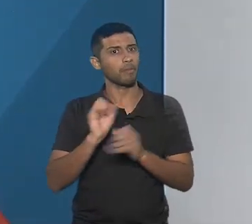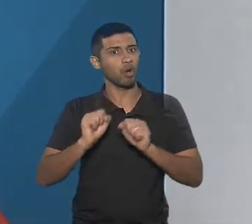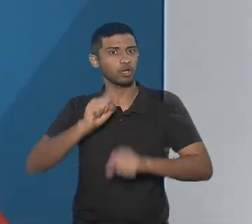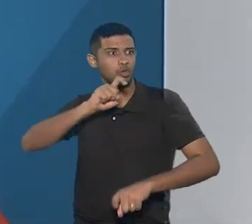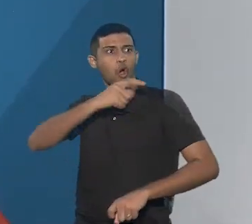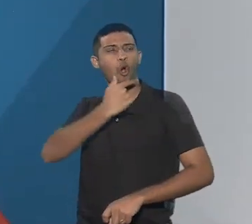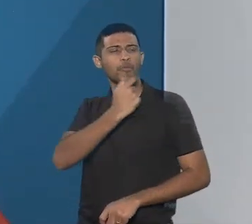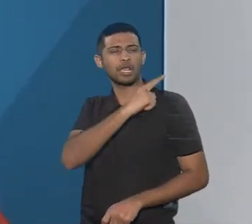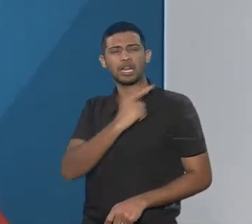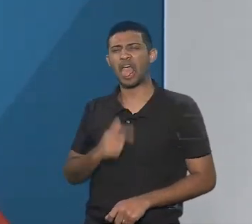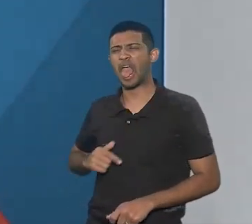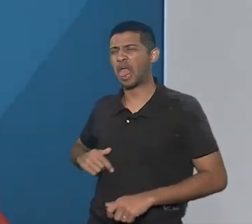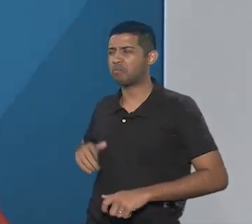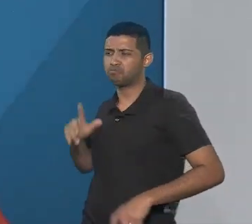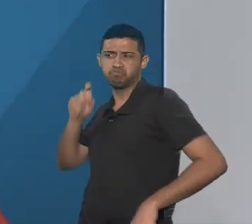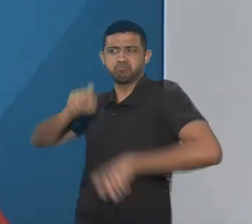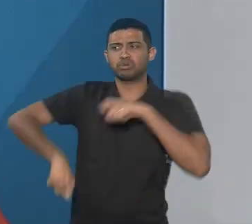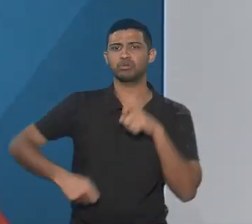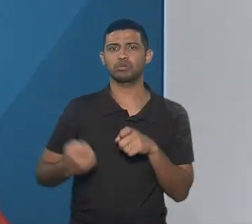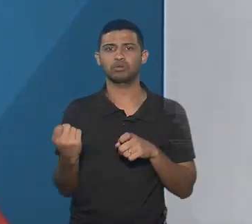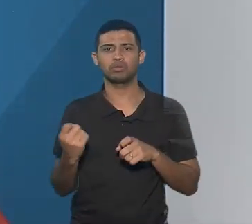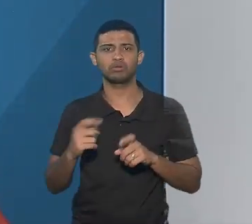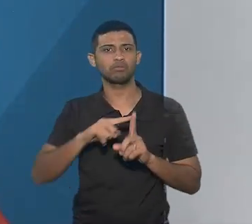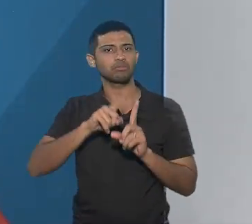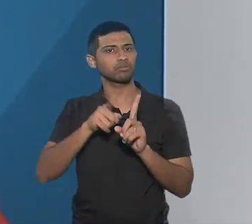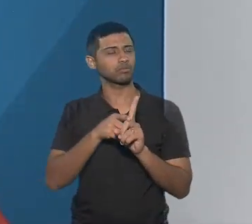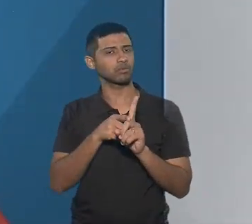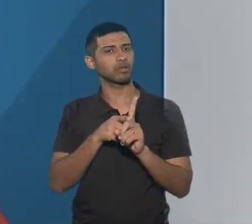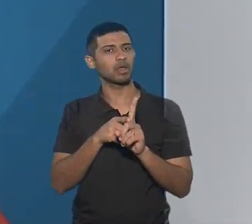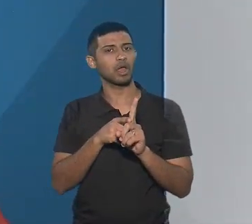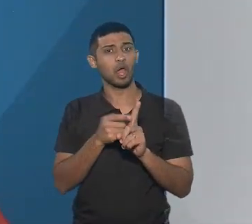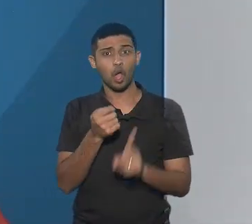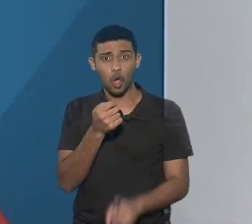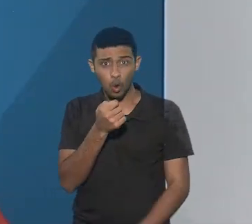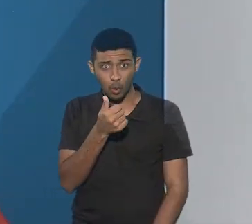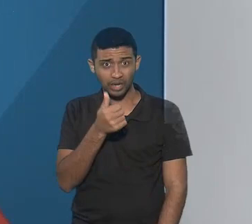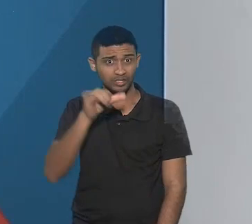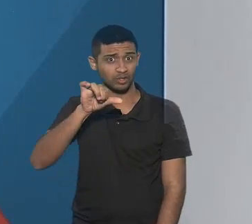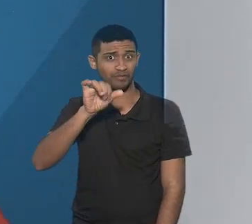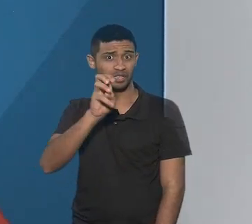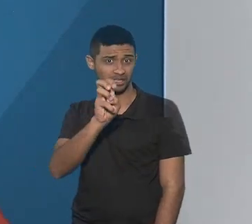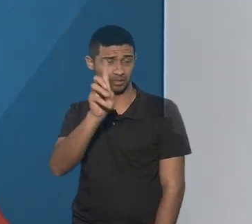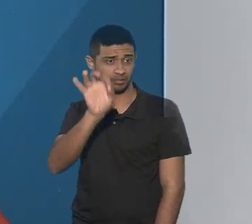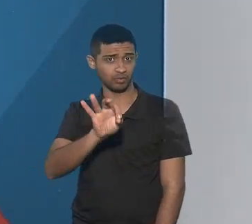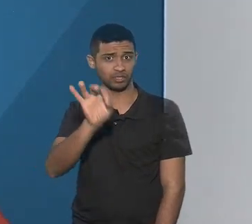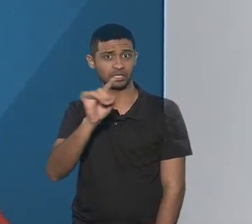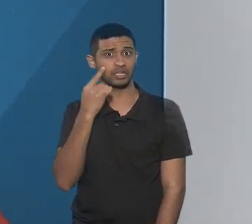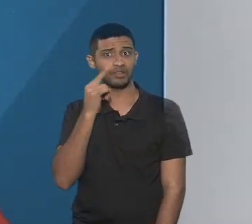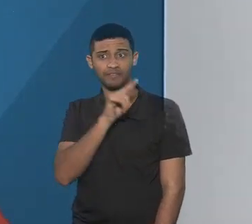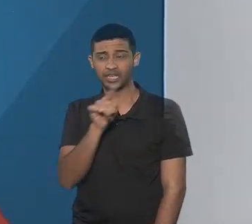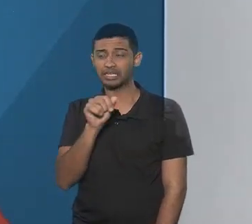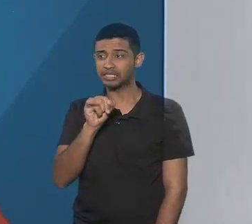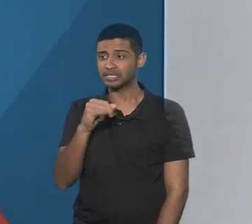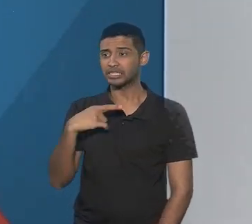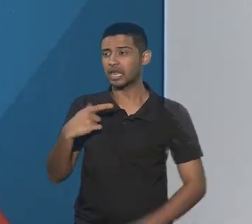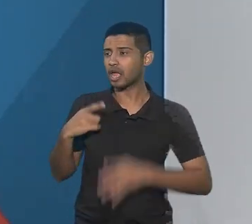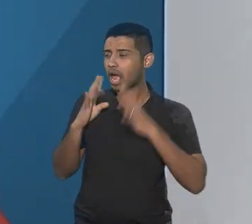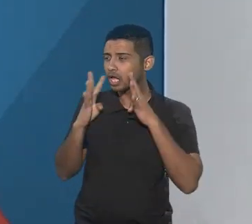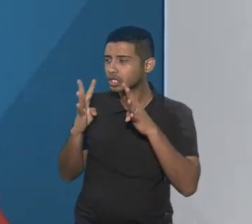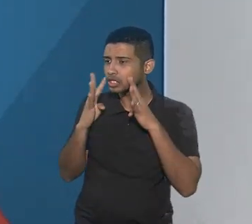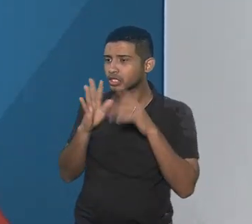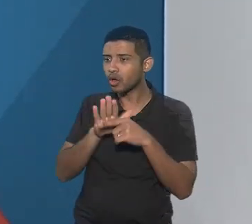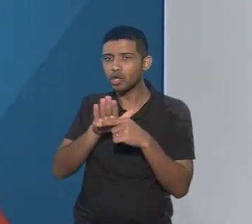aquelas que engravidam em casos de estupro, mais de 95% dos casos, quando elas possuem